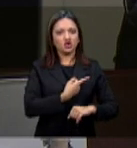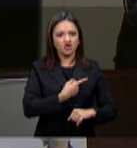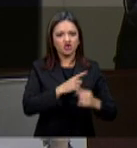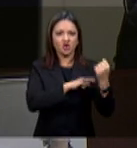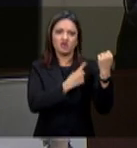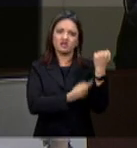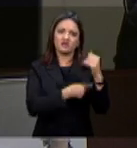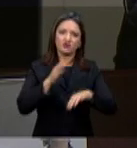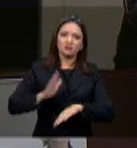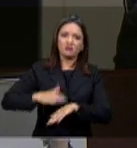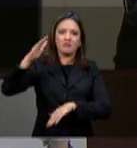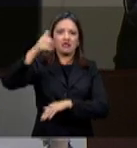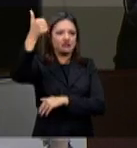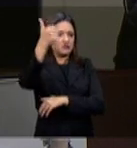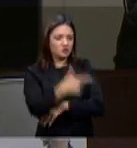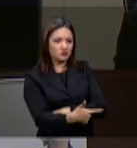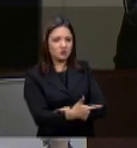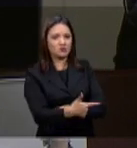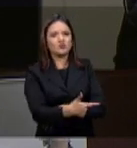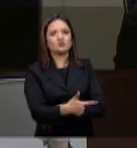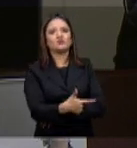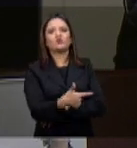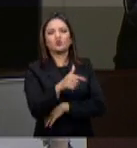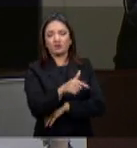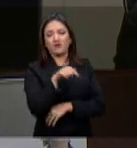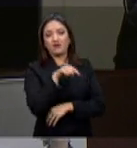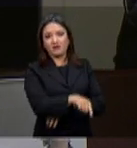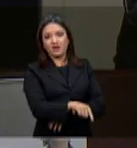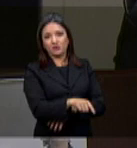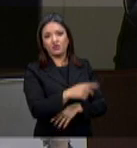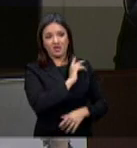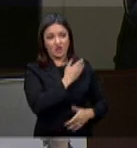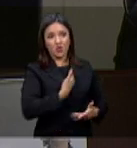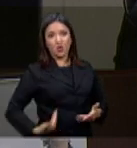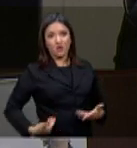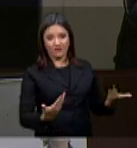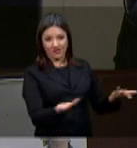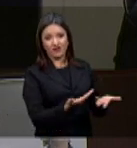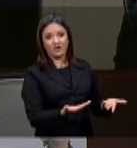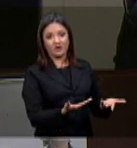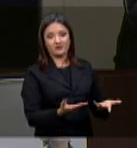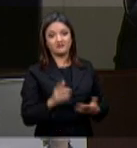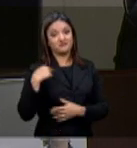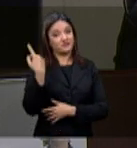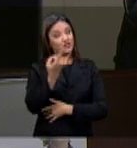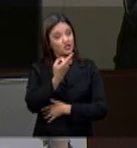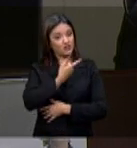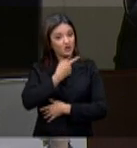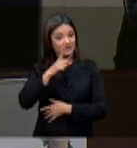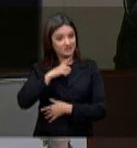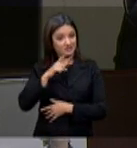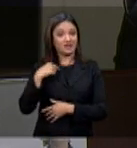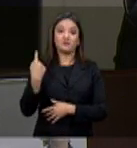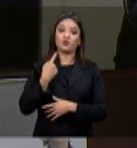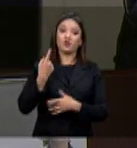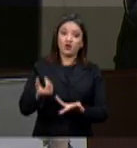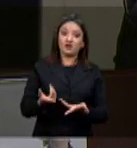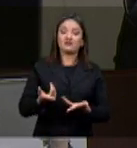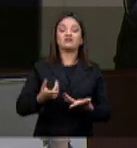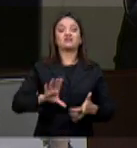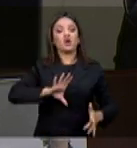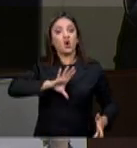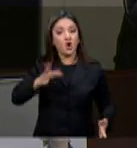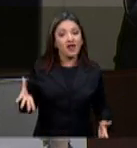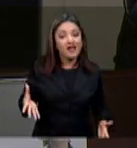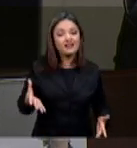porque eles são muitos, mas não podem voar. Nós temos nossas vassouras, nossas poções de coragem